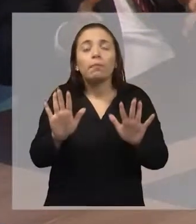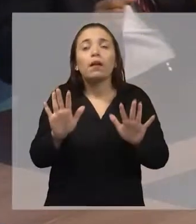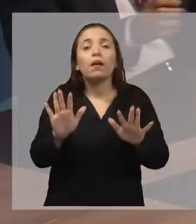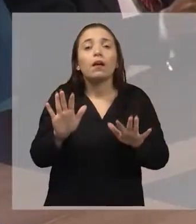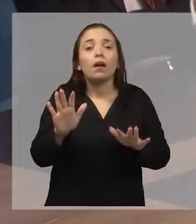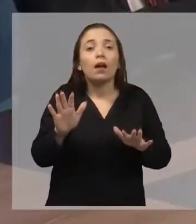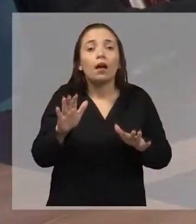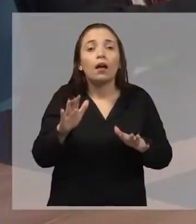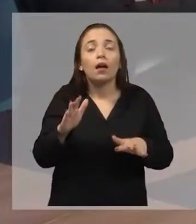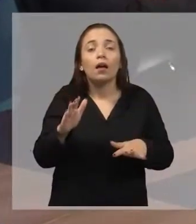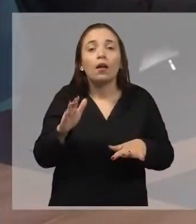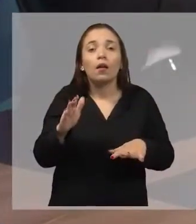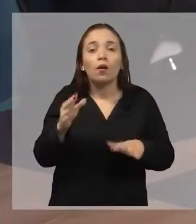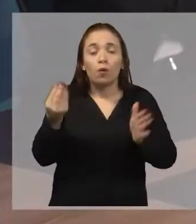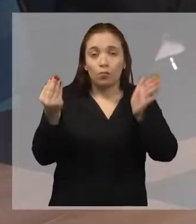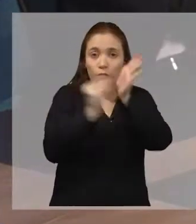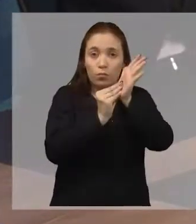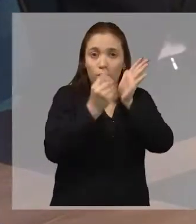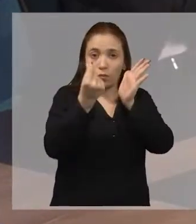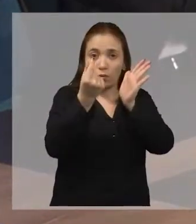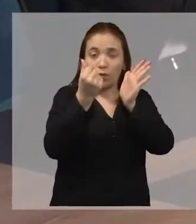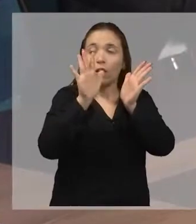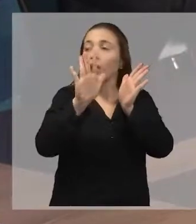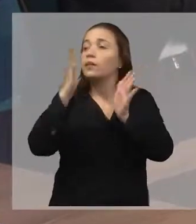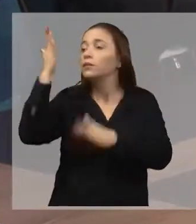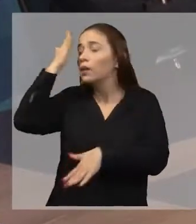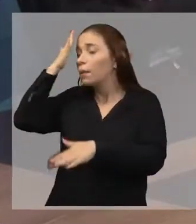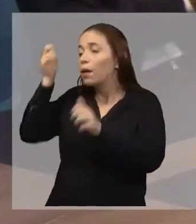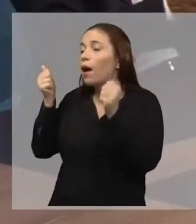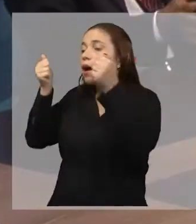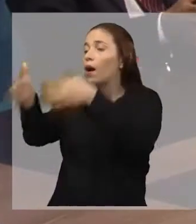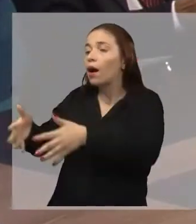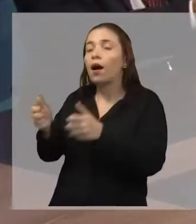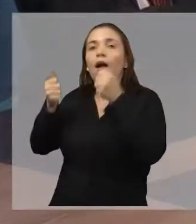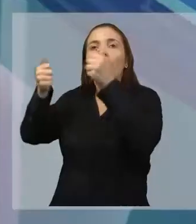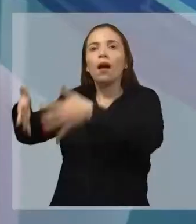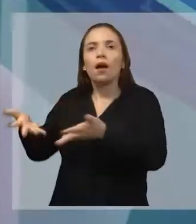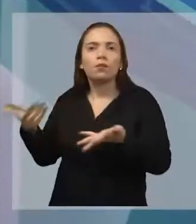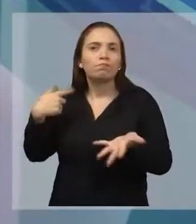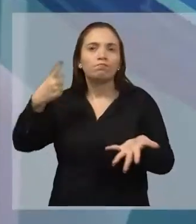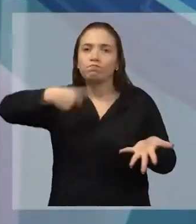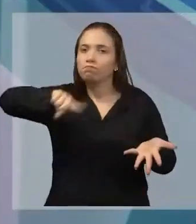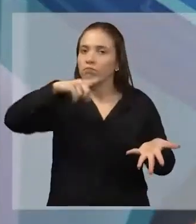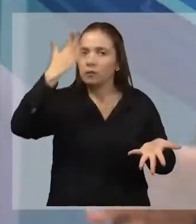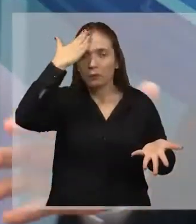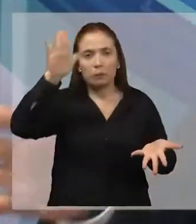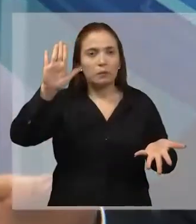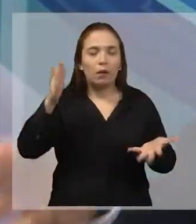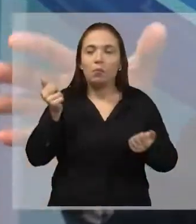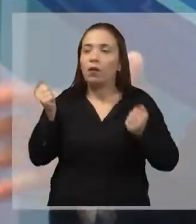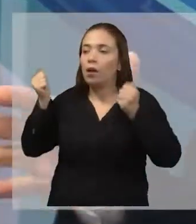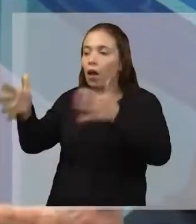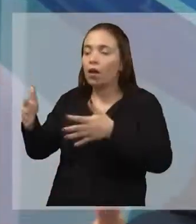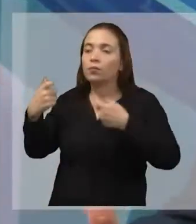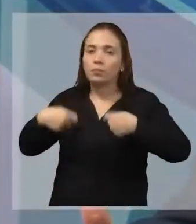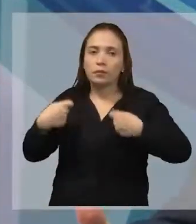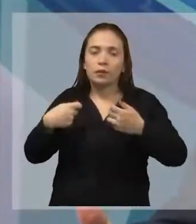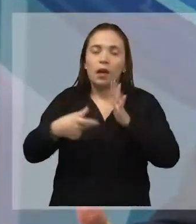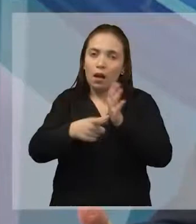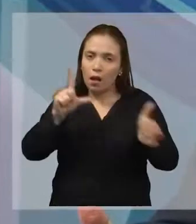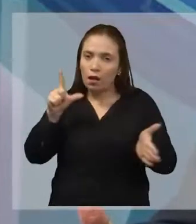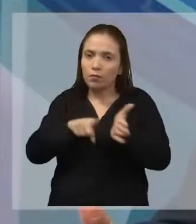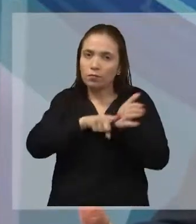de afogamento, eles deixaram para entrar depois de serem censurados por não fazer esse tipo de política. Agora, o